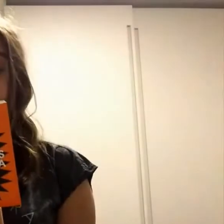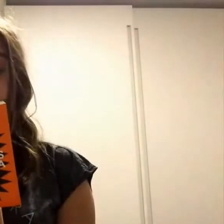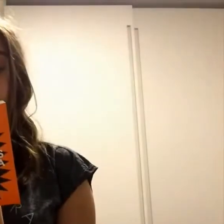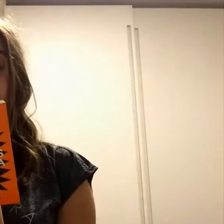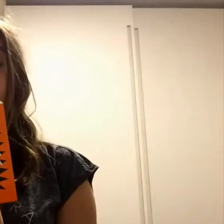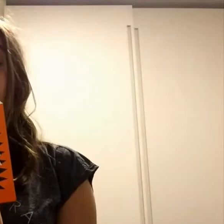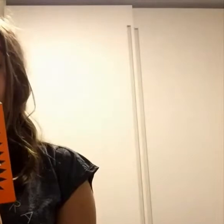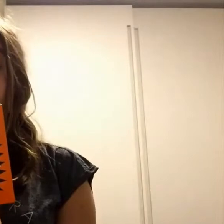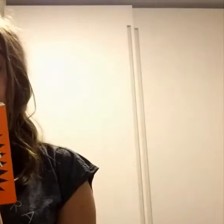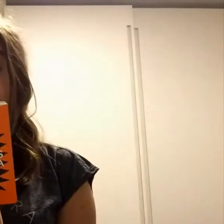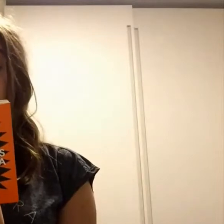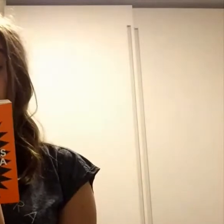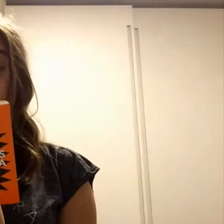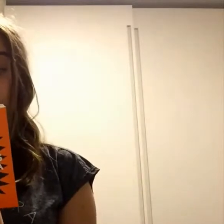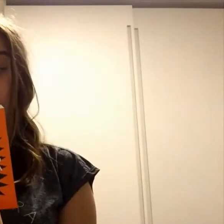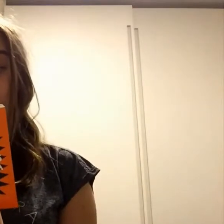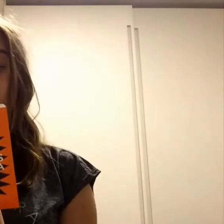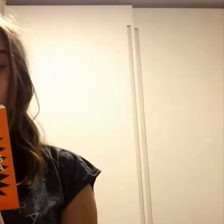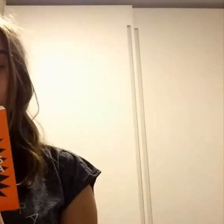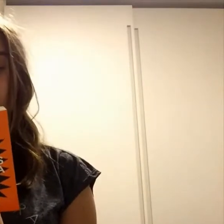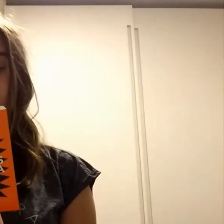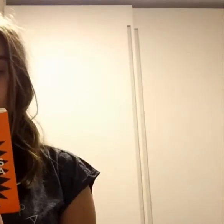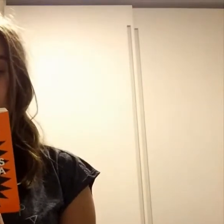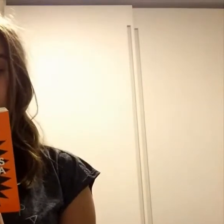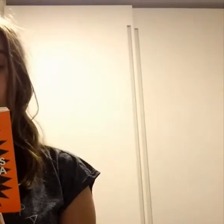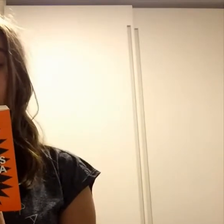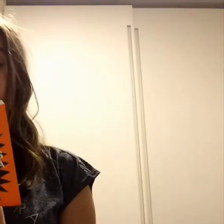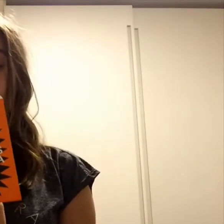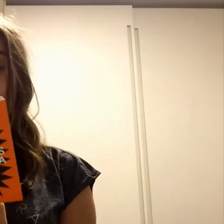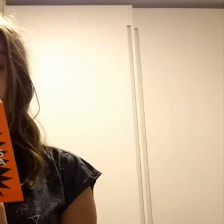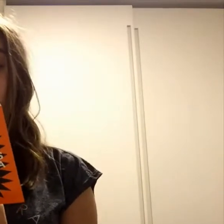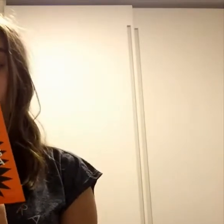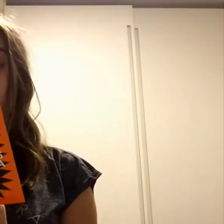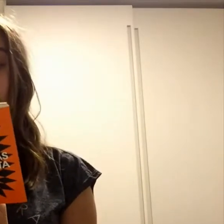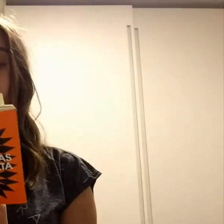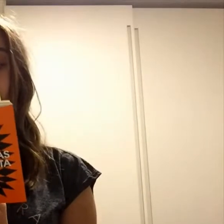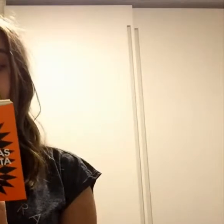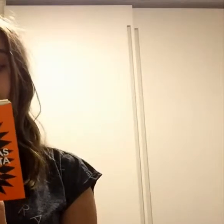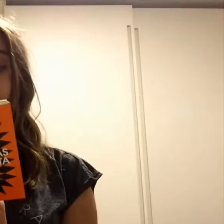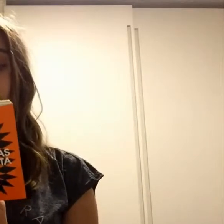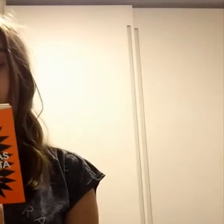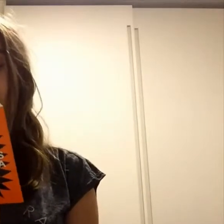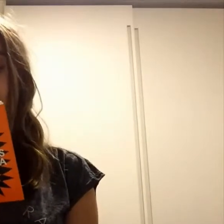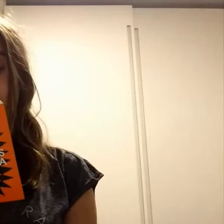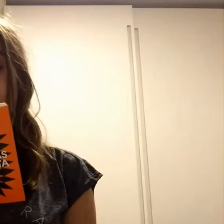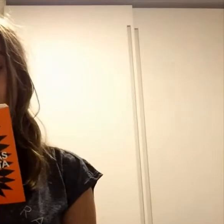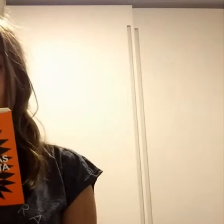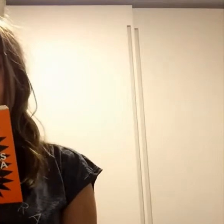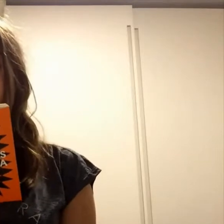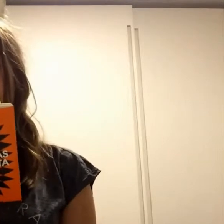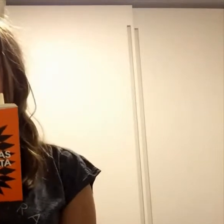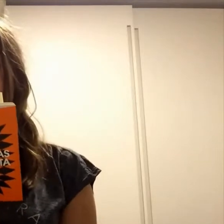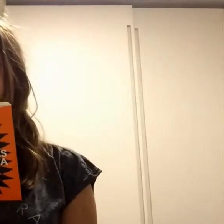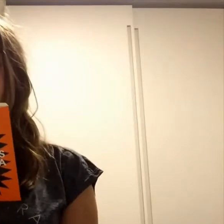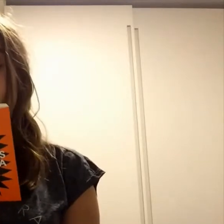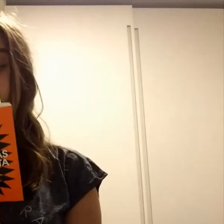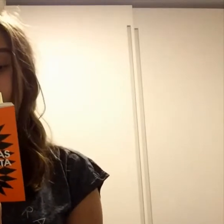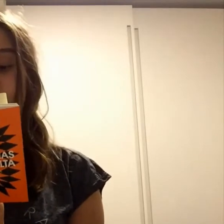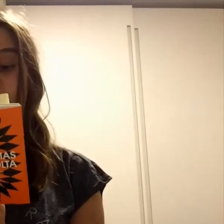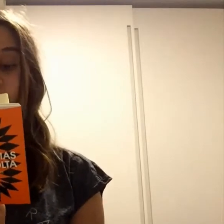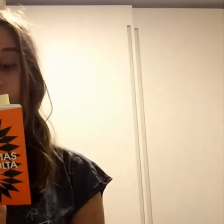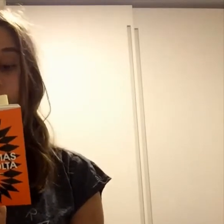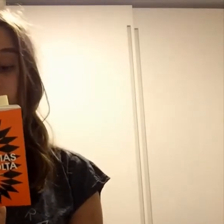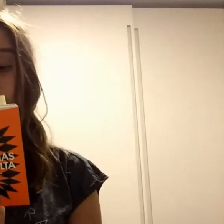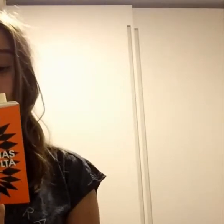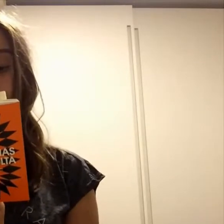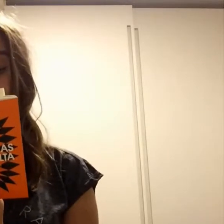Quase feliz, assistindo uma pluma azul, inquieta, trocando carícias com o vento, vencendo a